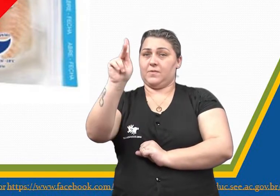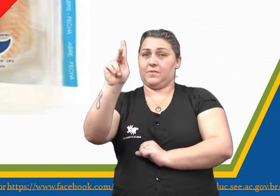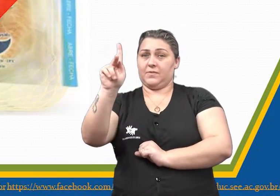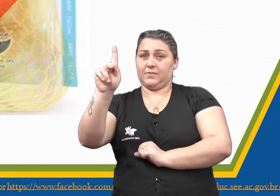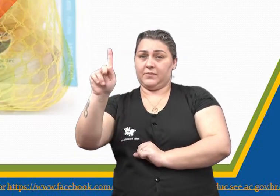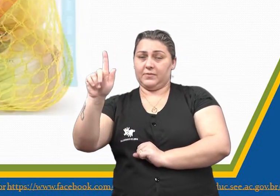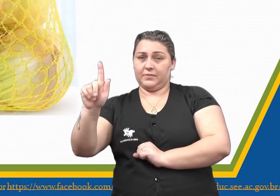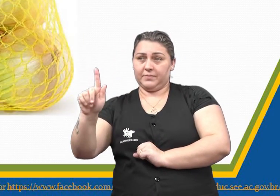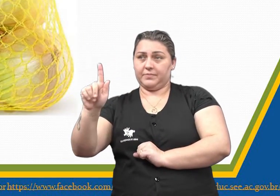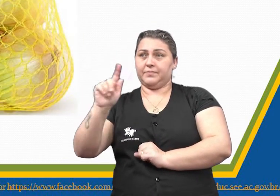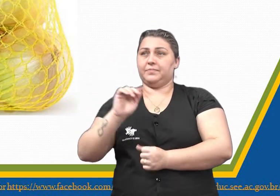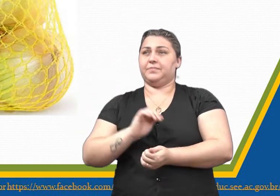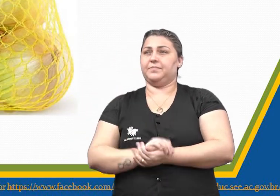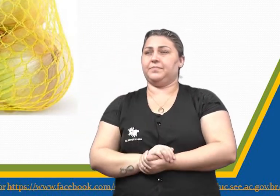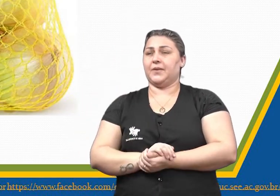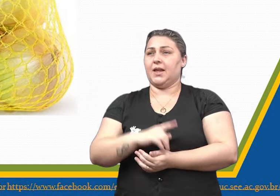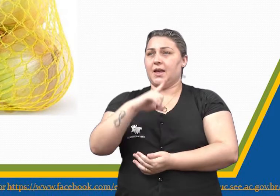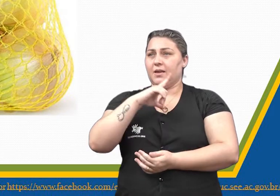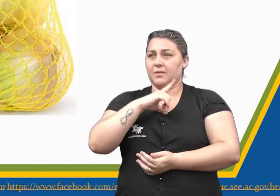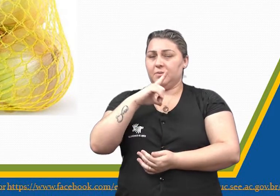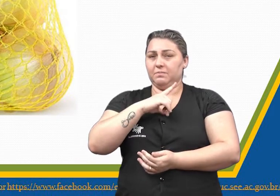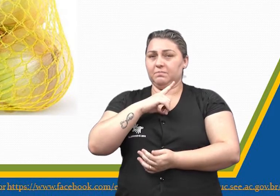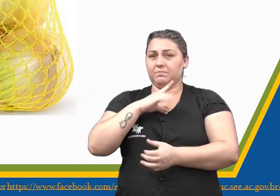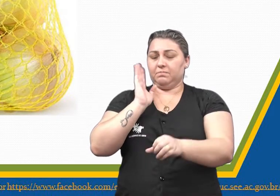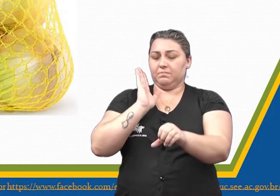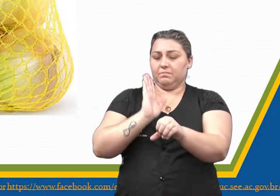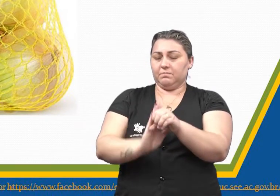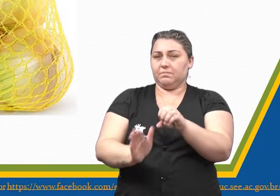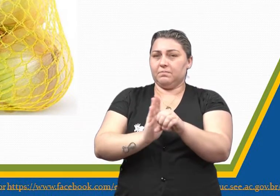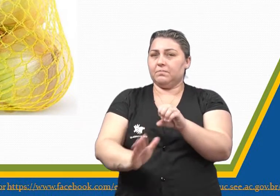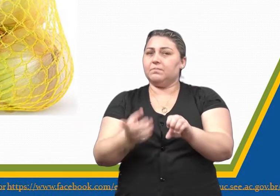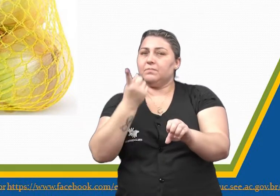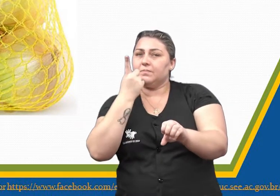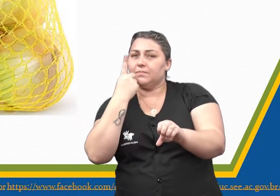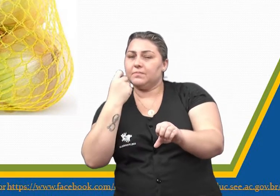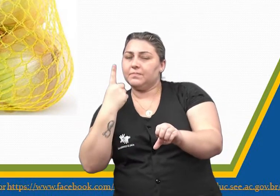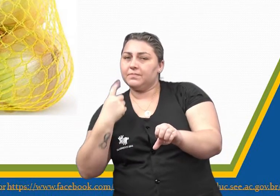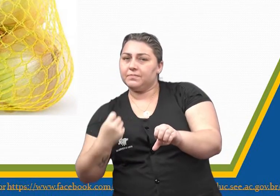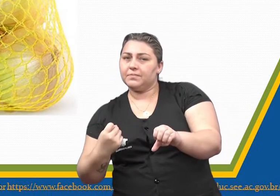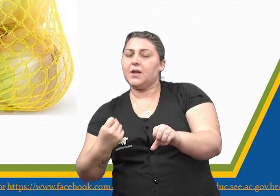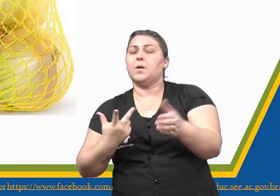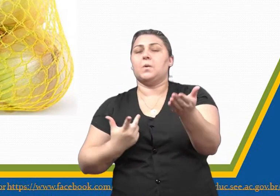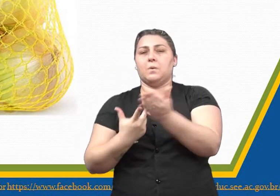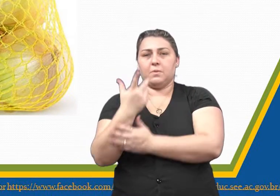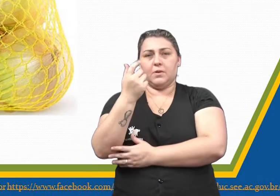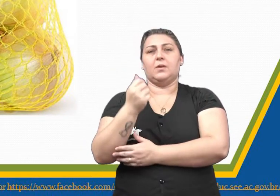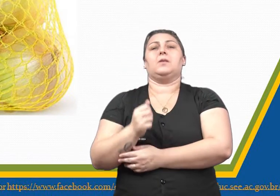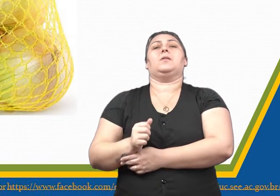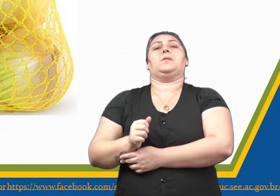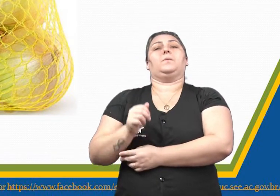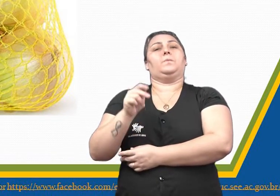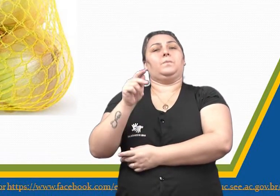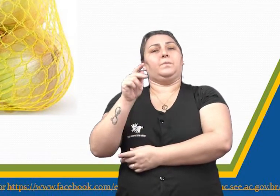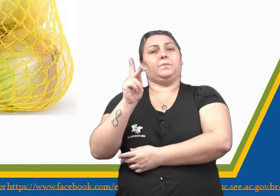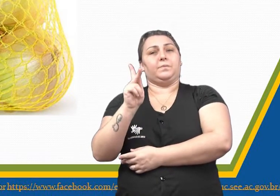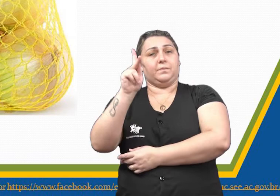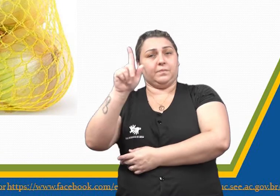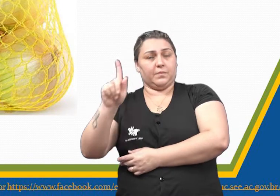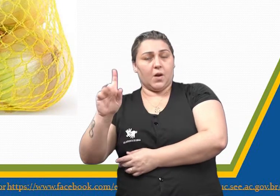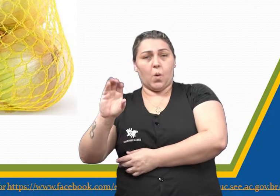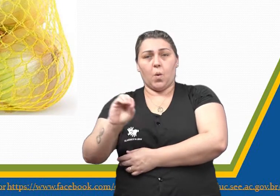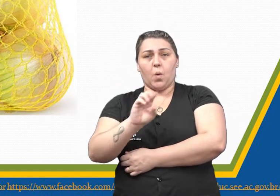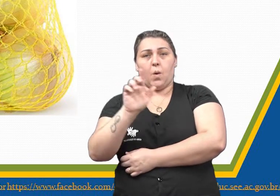tilápia. Temos aqui a cebola, né? Que nós compramos também por quilo ou por